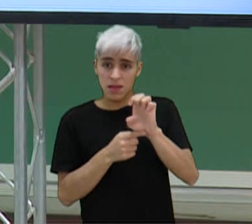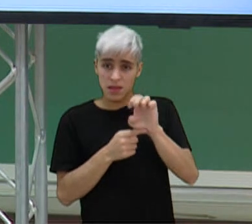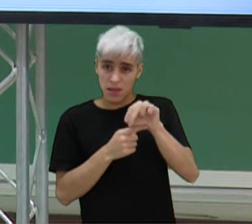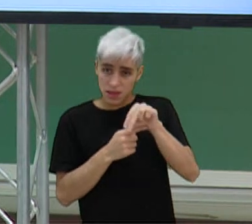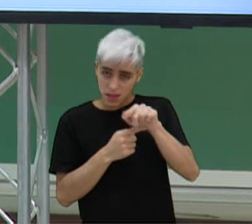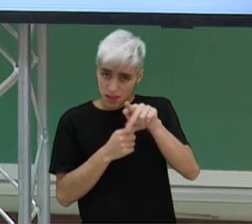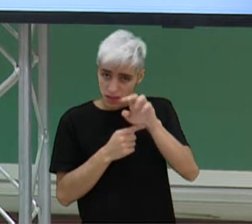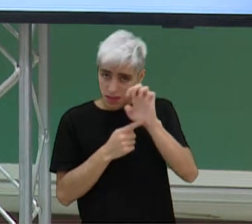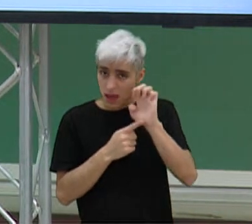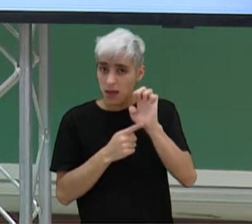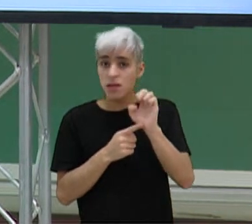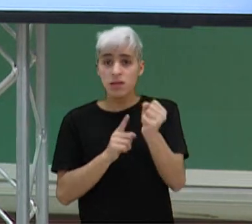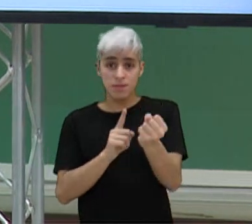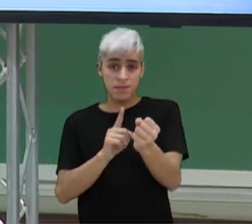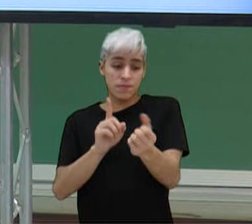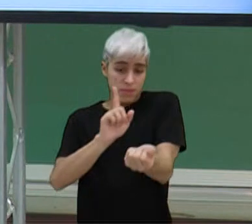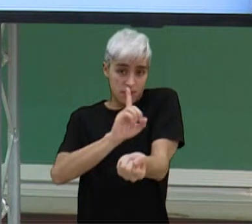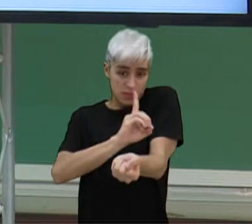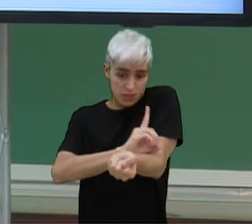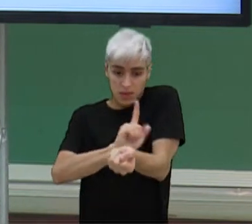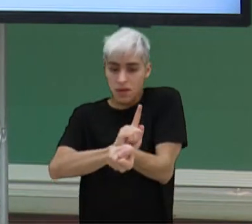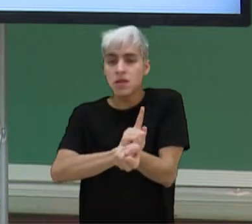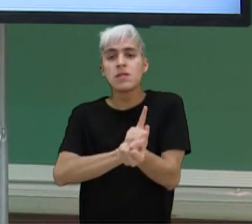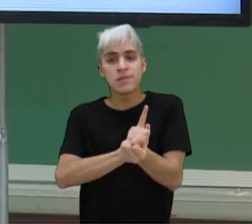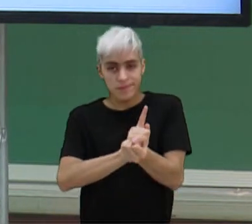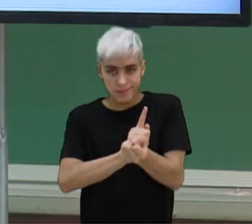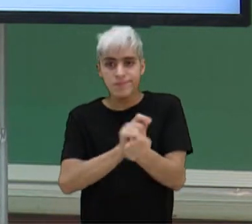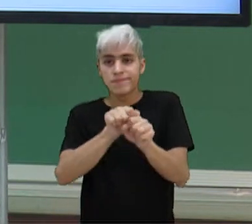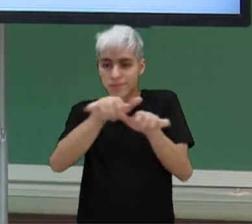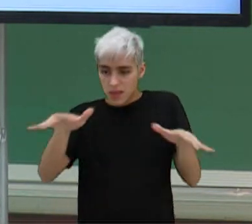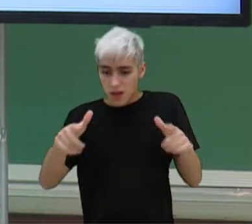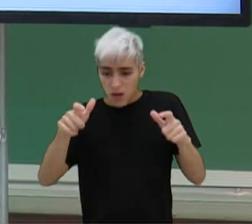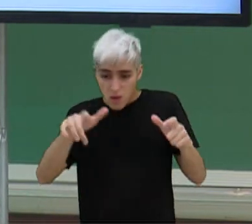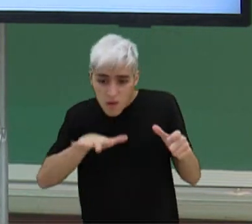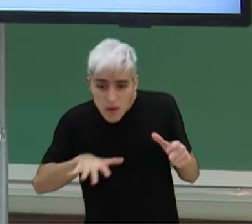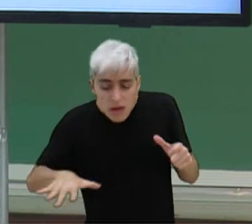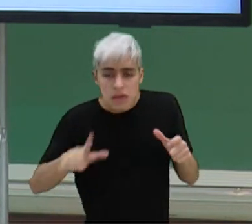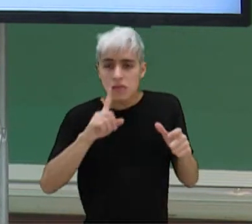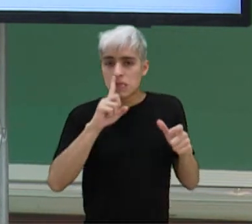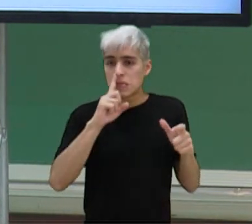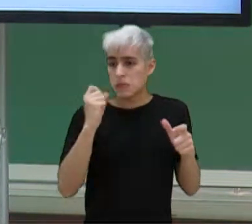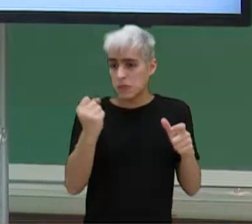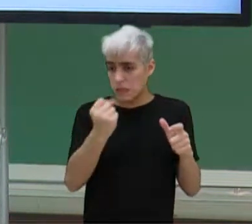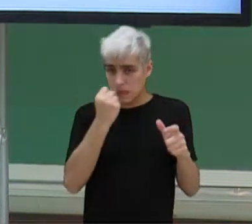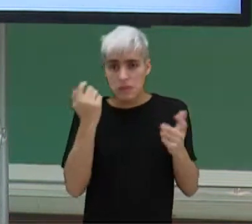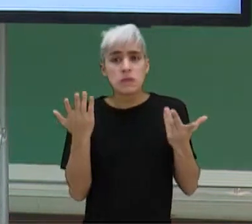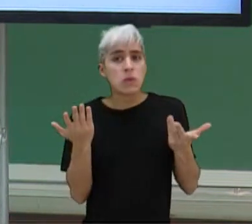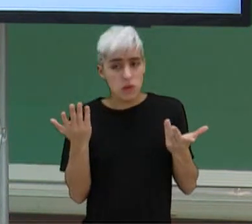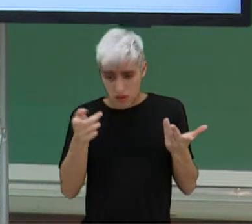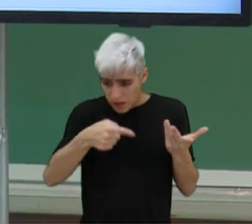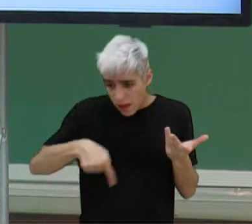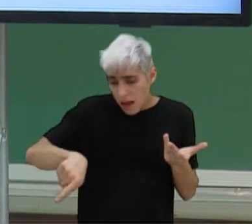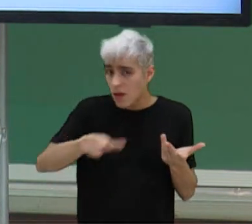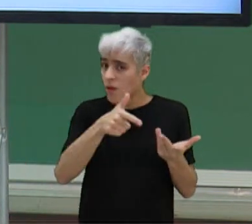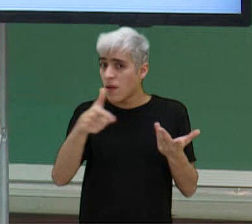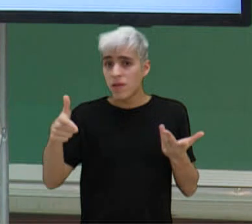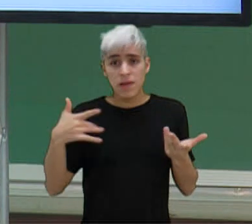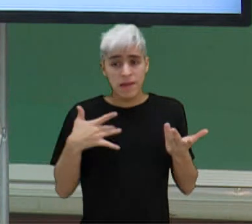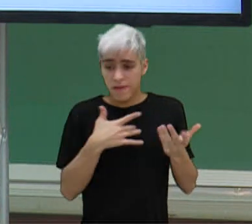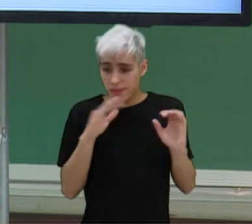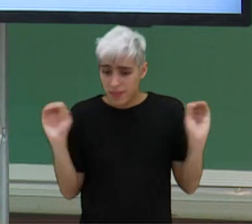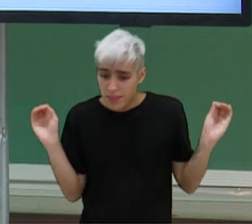de saneamento, ou seja, a falta de um ambiente salubre, ou seja, a falta de um ambiente saudável, ele